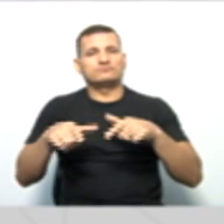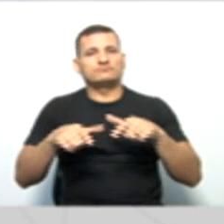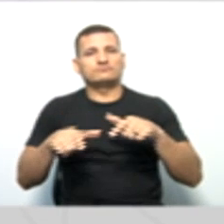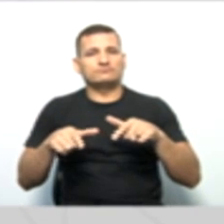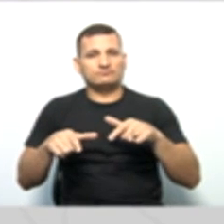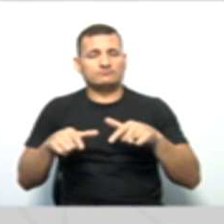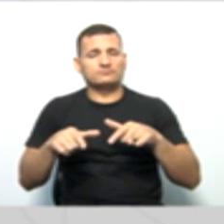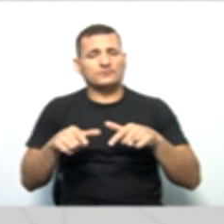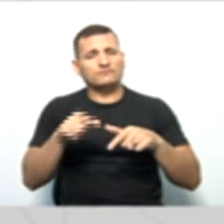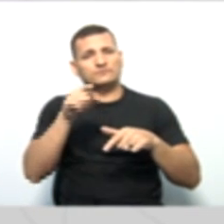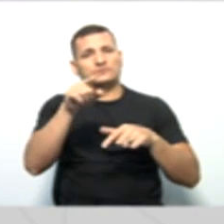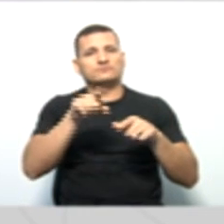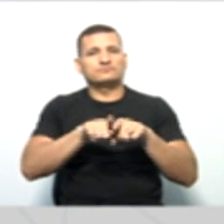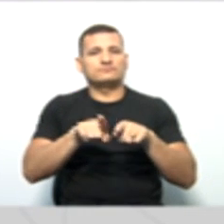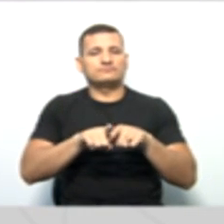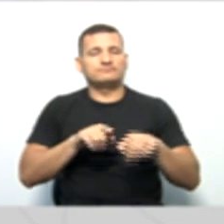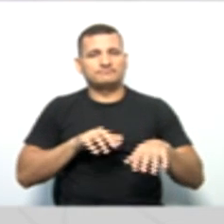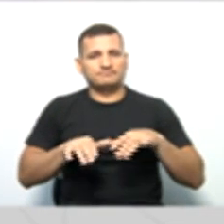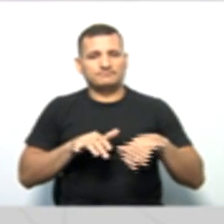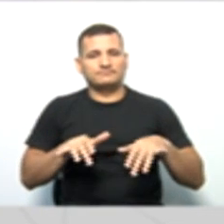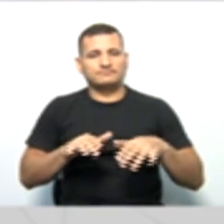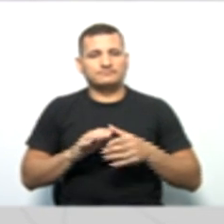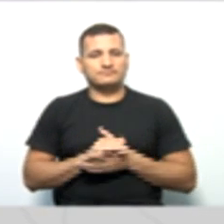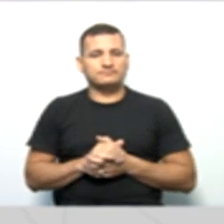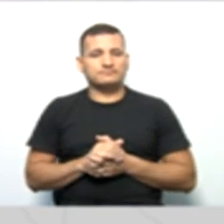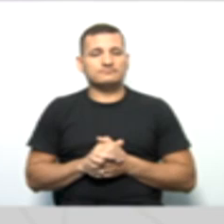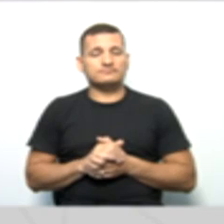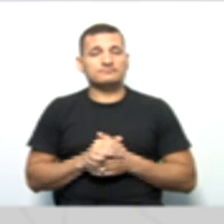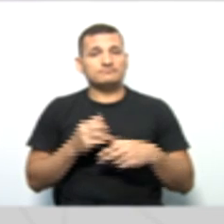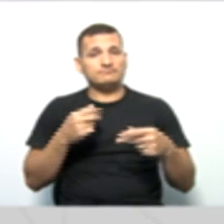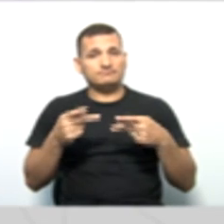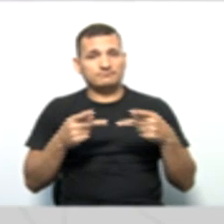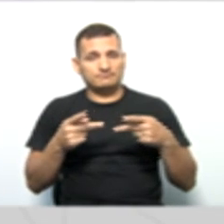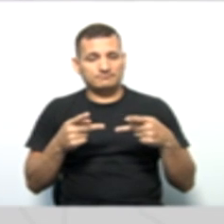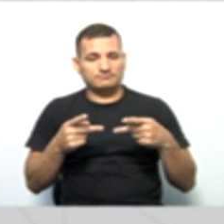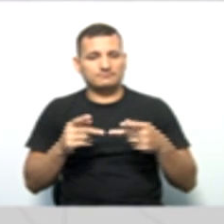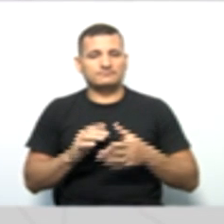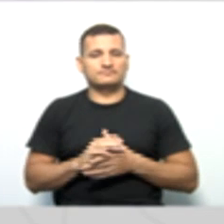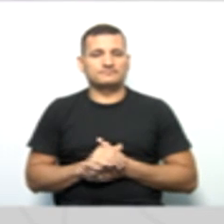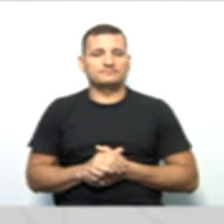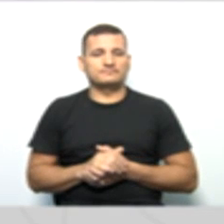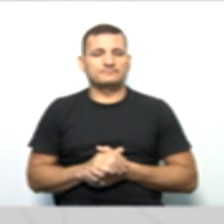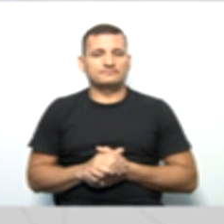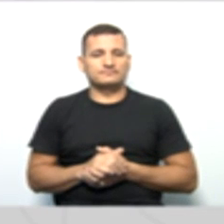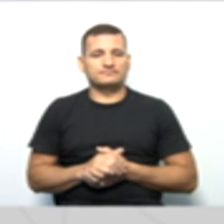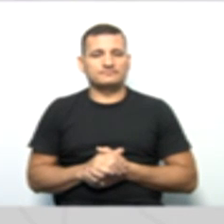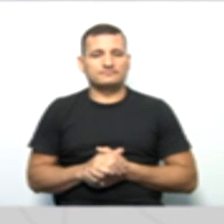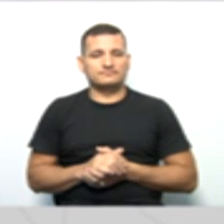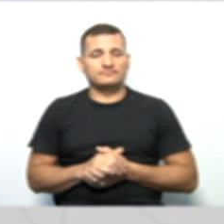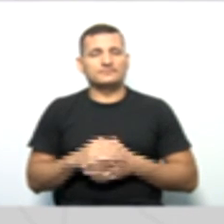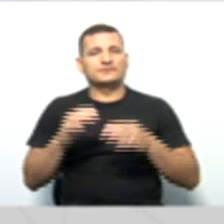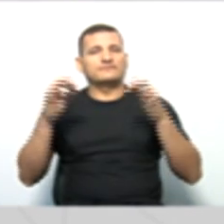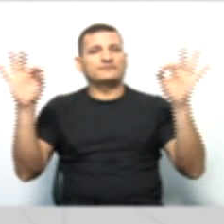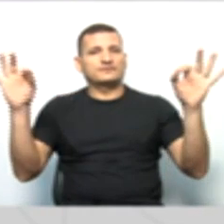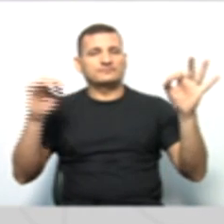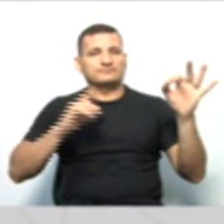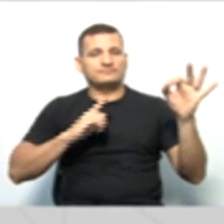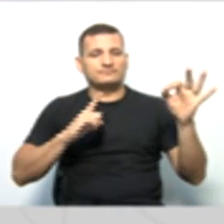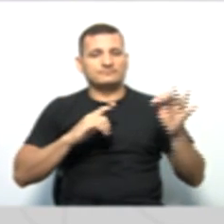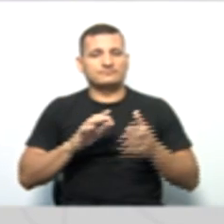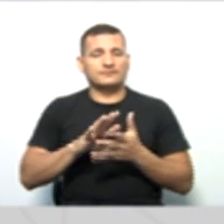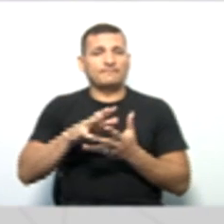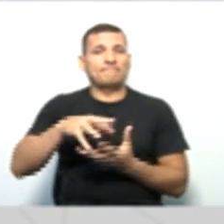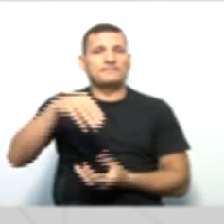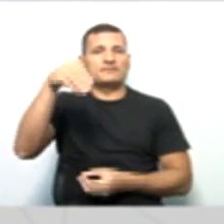você, programador. Tá? Então, sobre o projeto, tá, gente? Olha só. A gente trouxe aqui uma frase: milagre mais comum